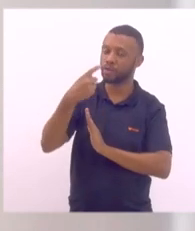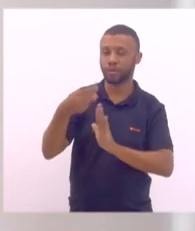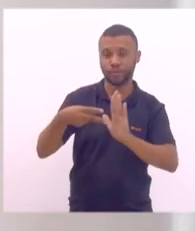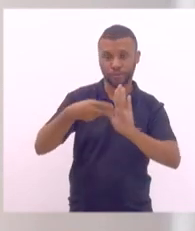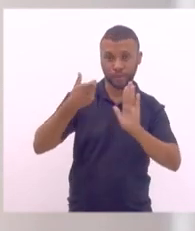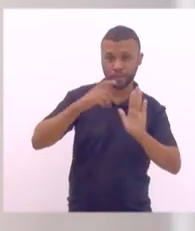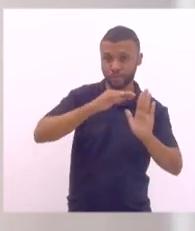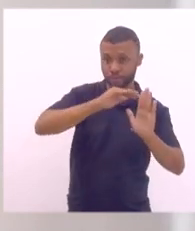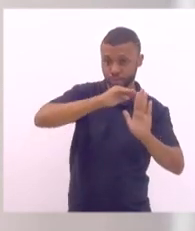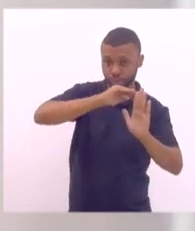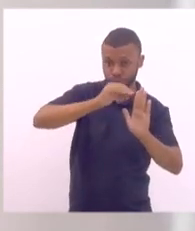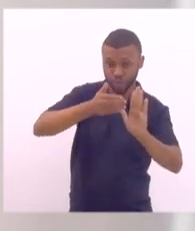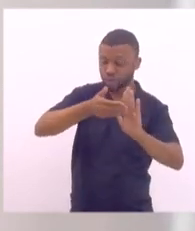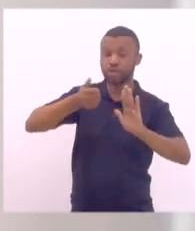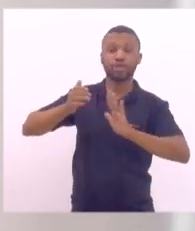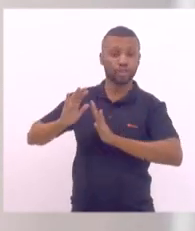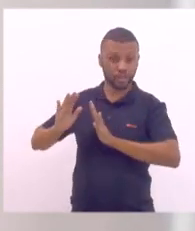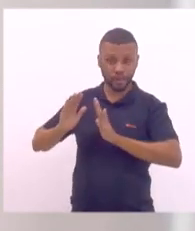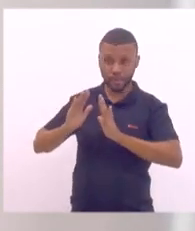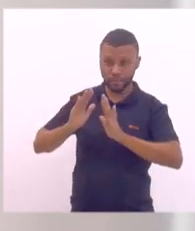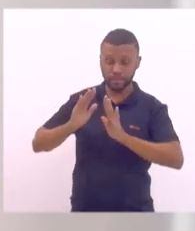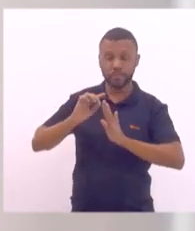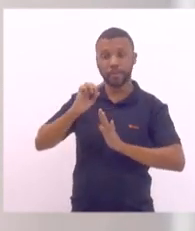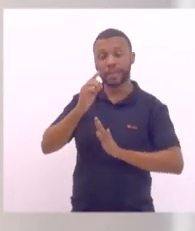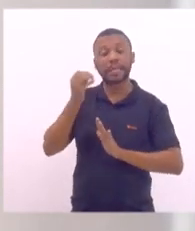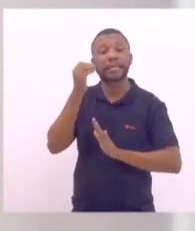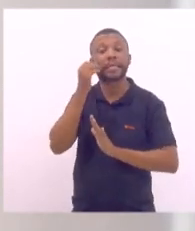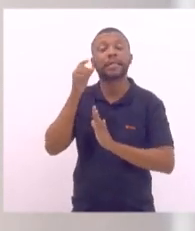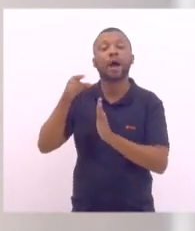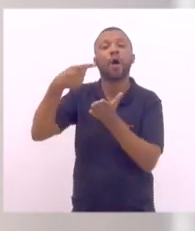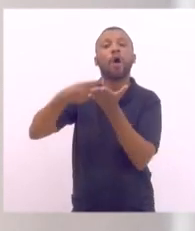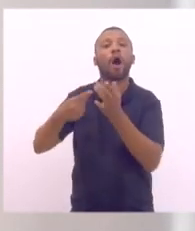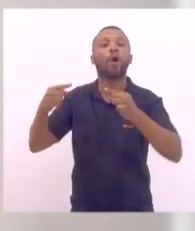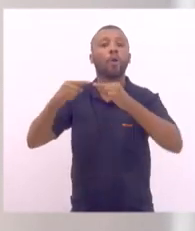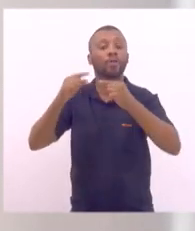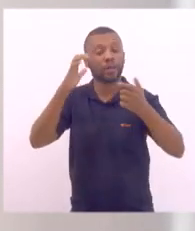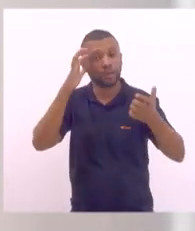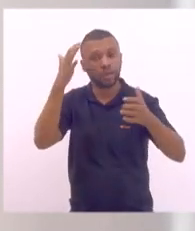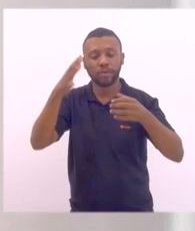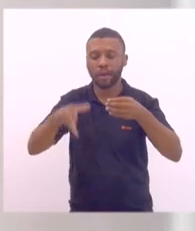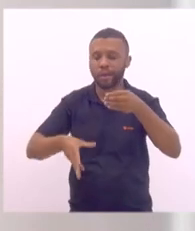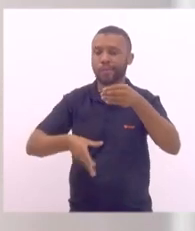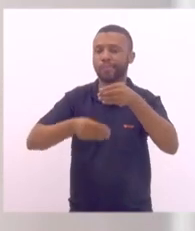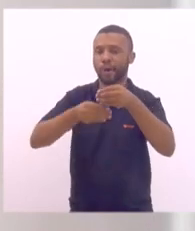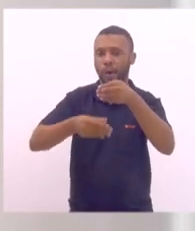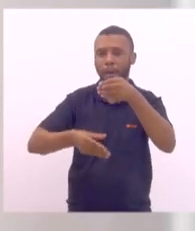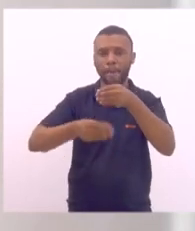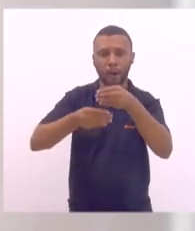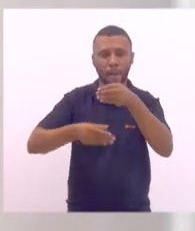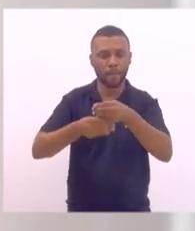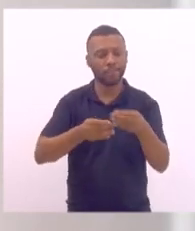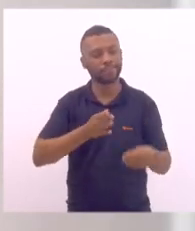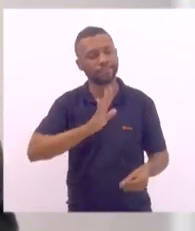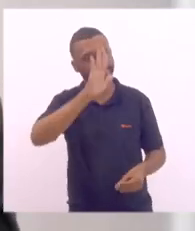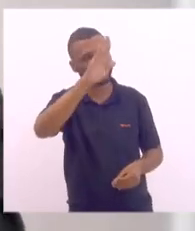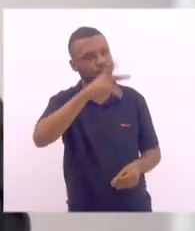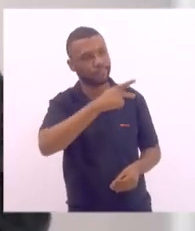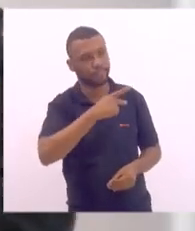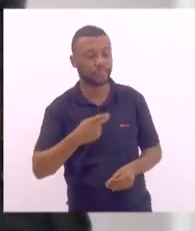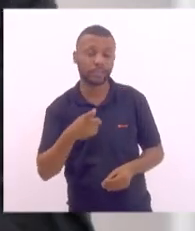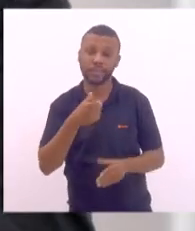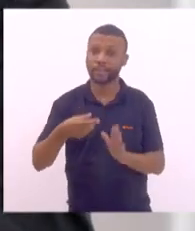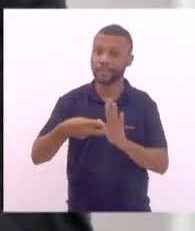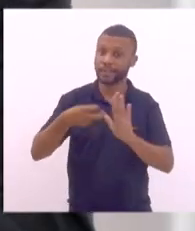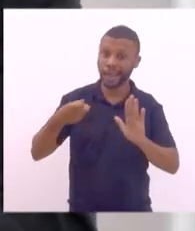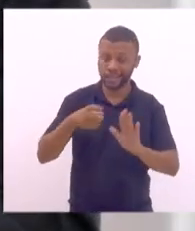para tentar um acordo. Também concordo. Senhor presidente. Porque a solução vai ser também emendar. A solução será essa. Senhor presidente. Já que está vetada, não dá para ter